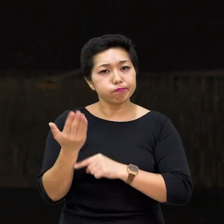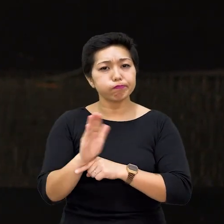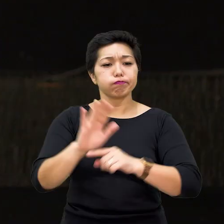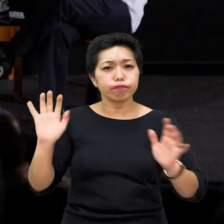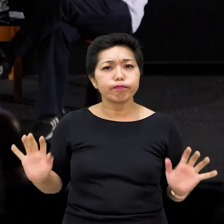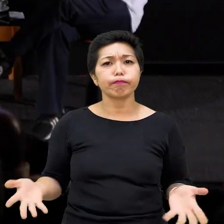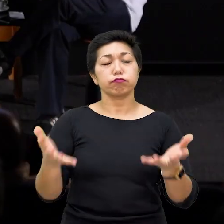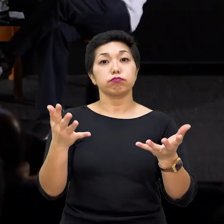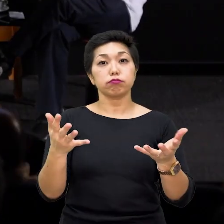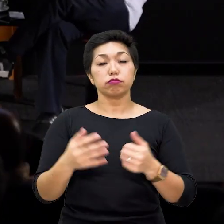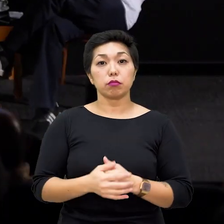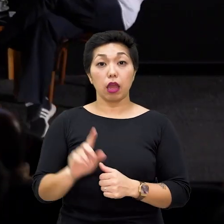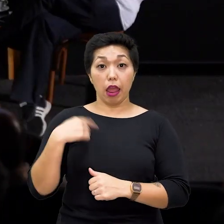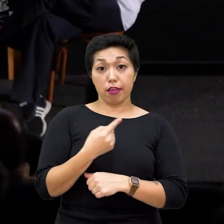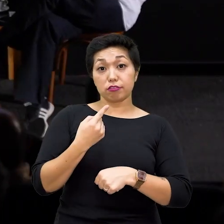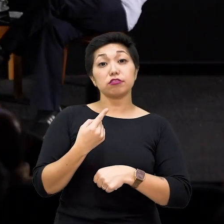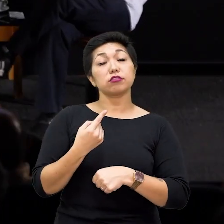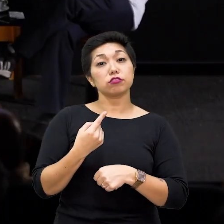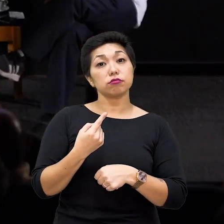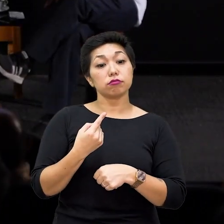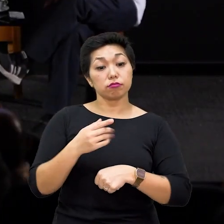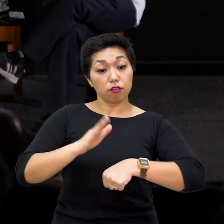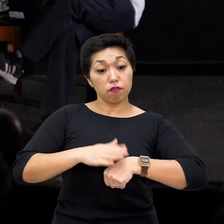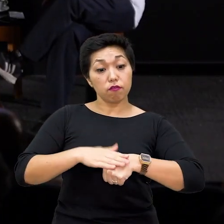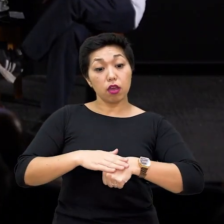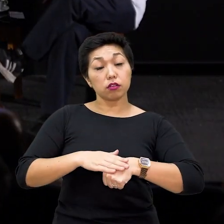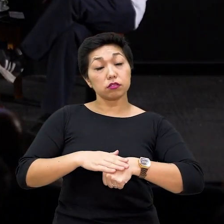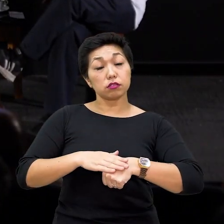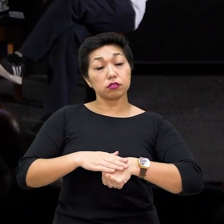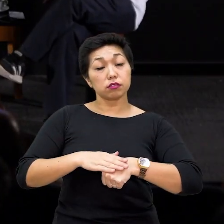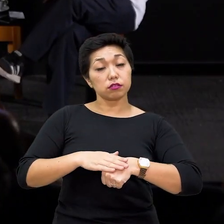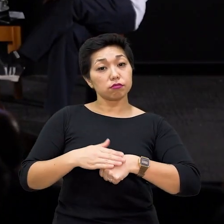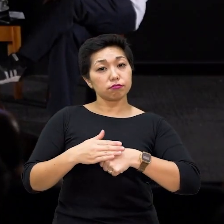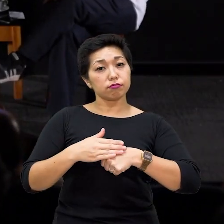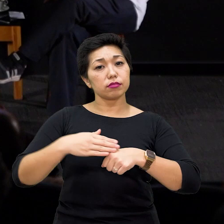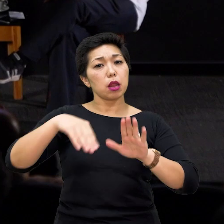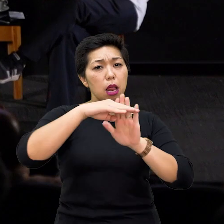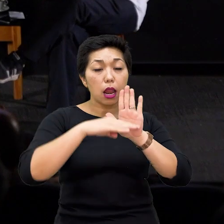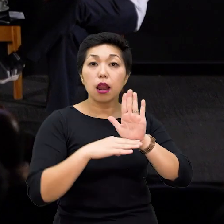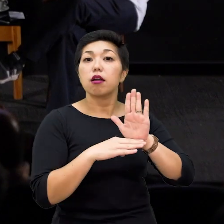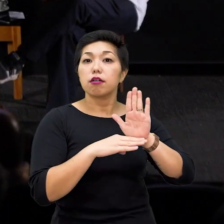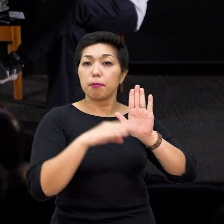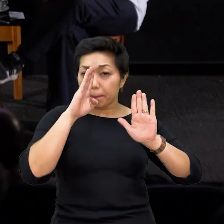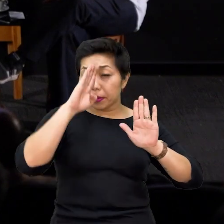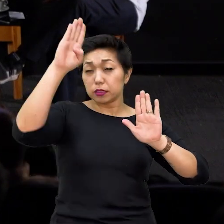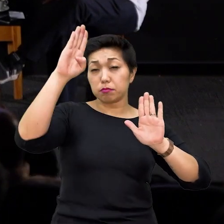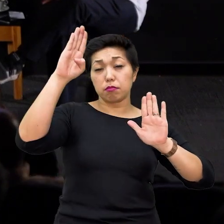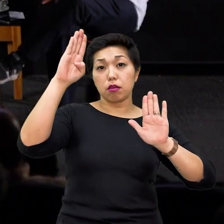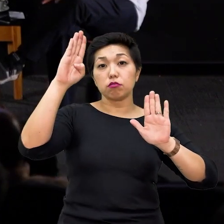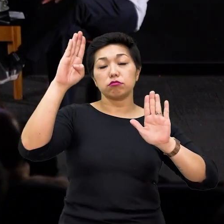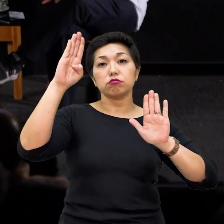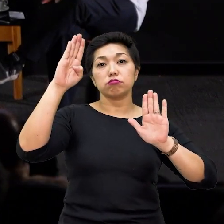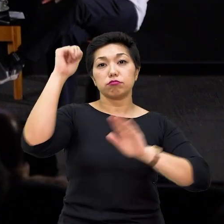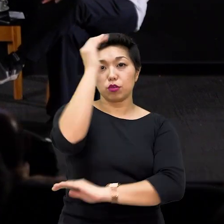para que atendamos os princípios fundamentais da República Federativa do Brasil